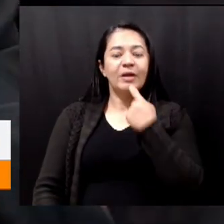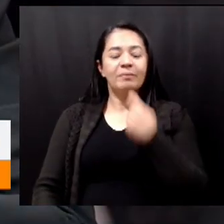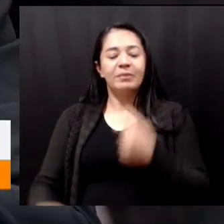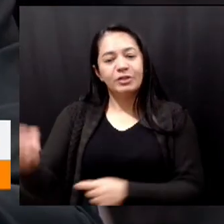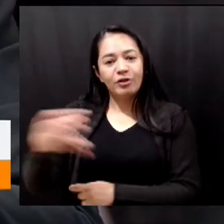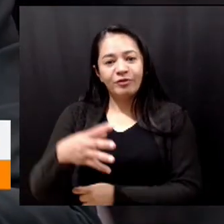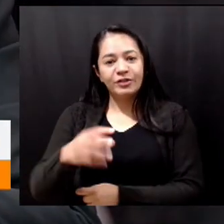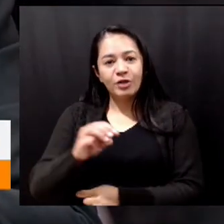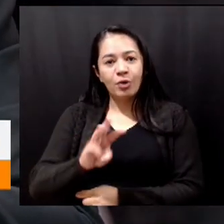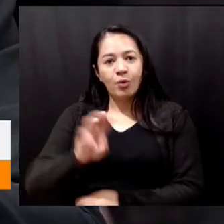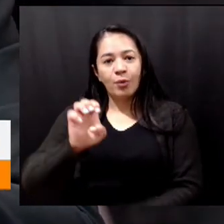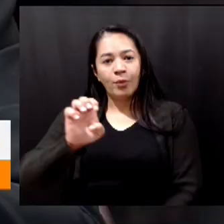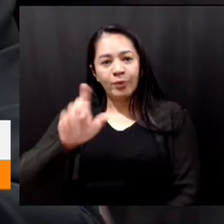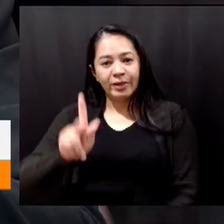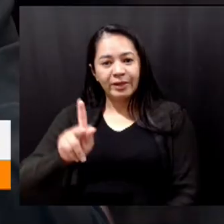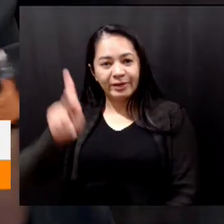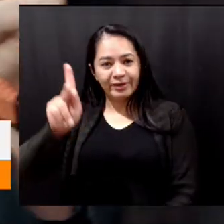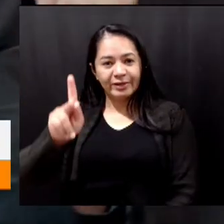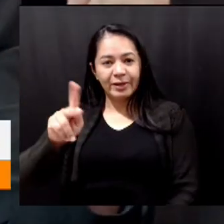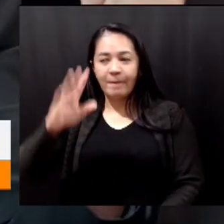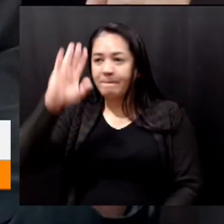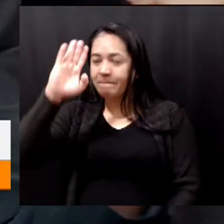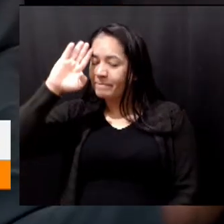Encabeçado, inclusive, pela Venture Hub.